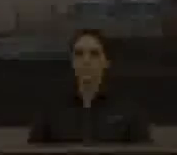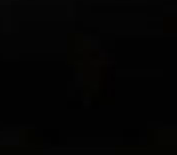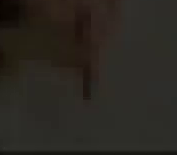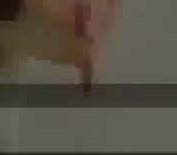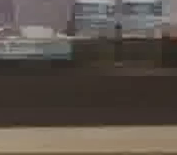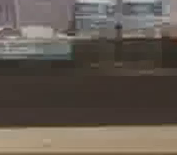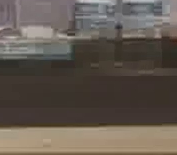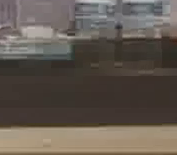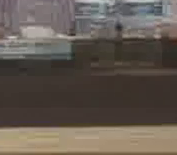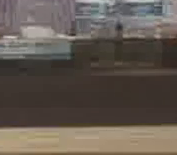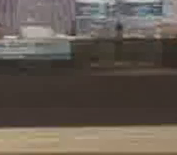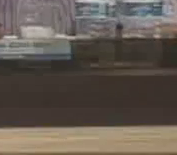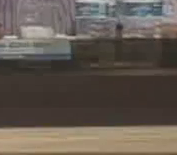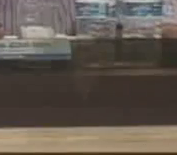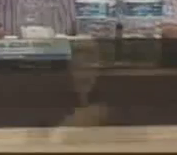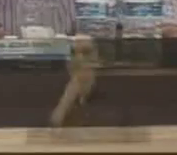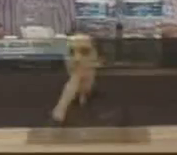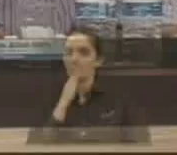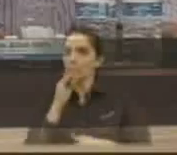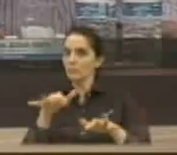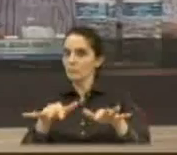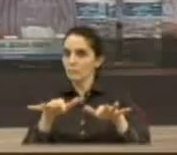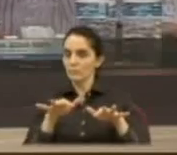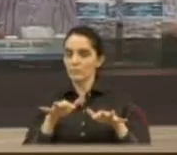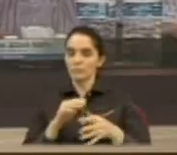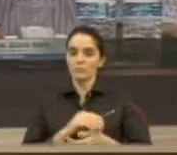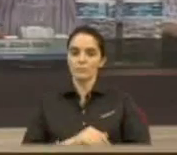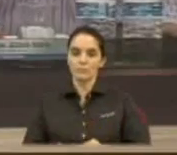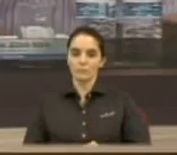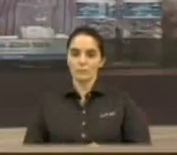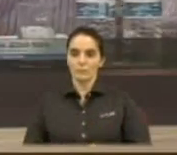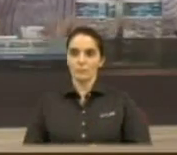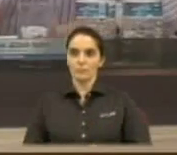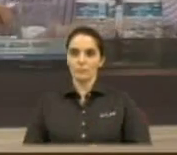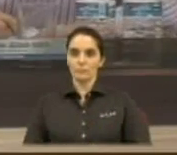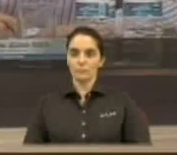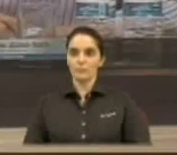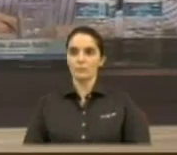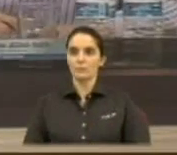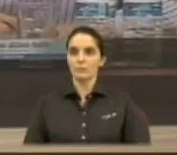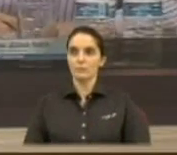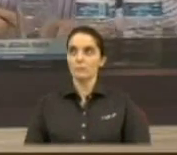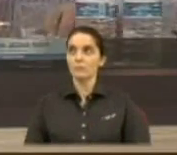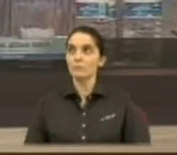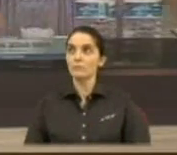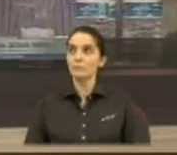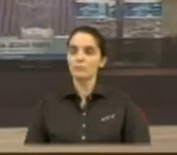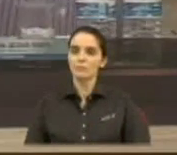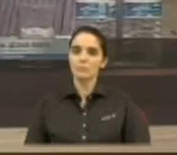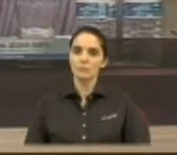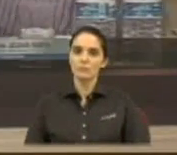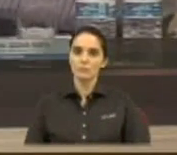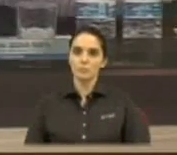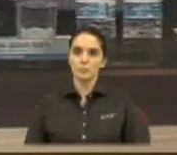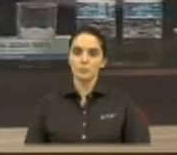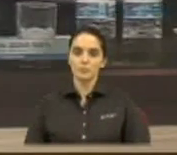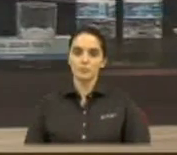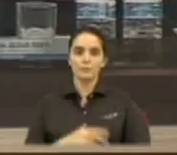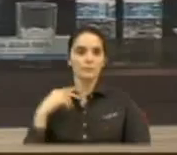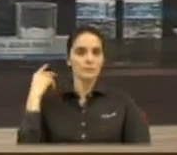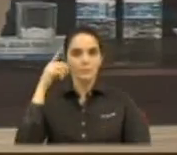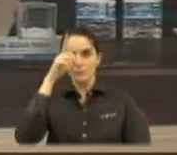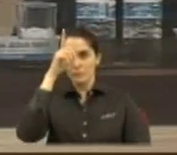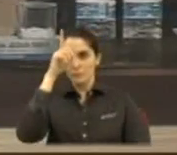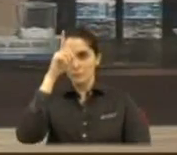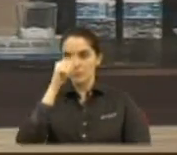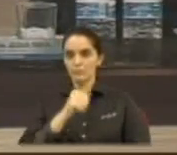minuto. O silêncio no plenário. Questão de ordem, senhor presidente. Uma questão de ordem do nobre vereador